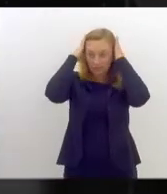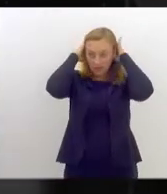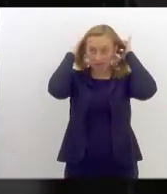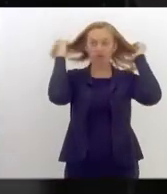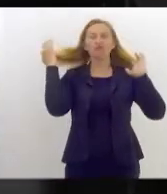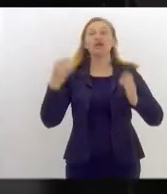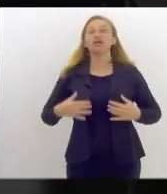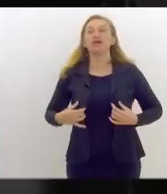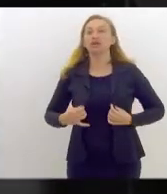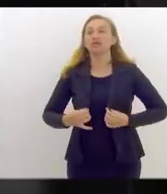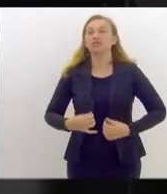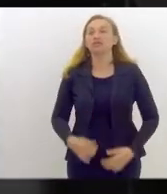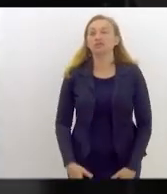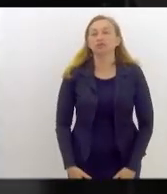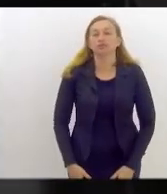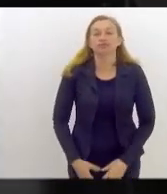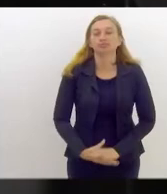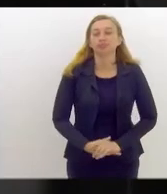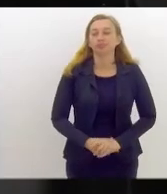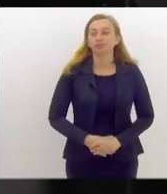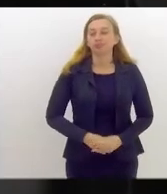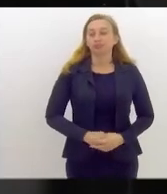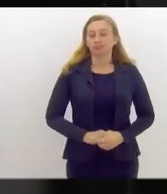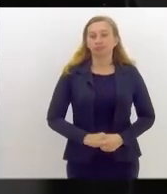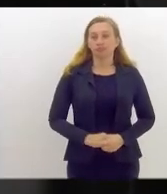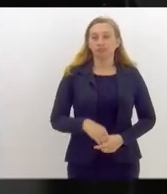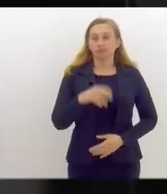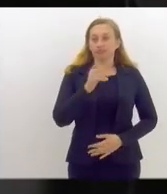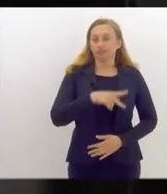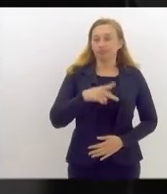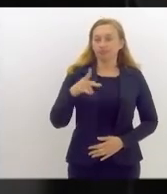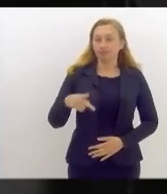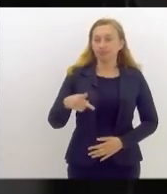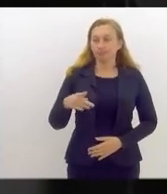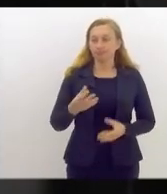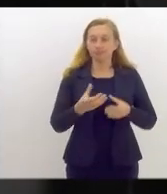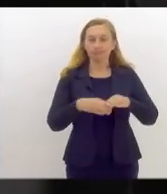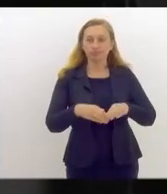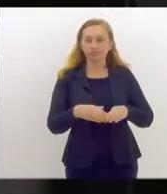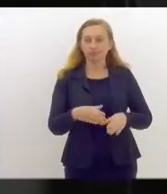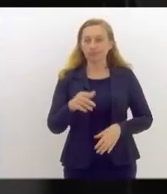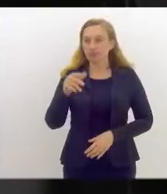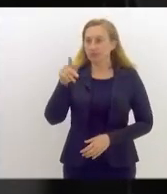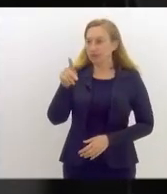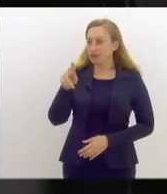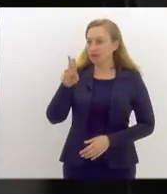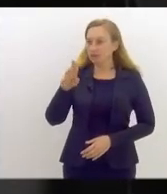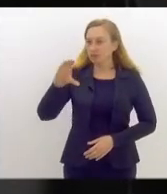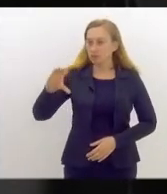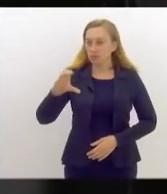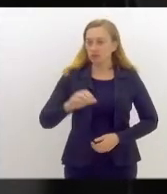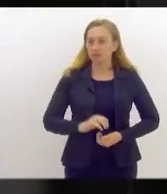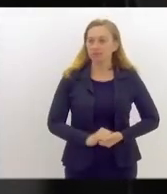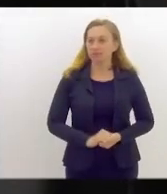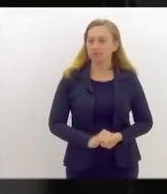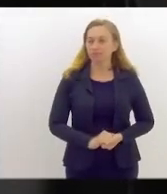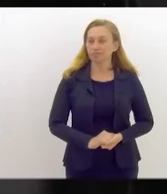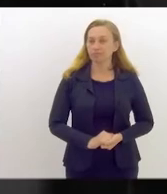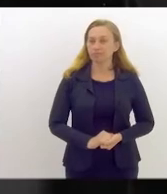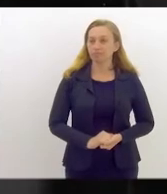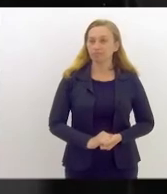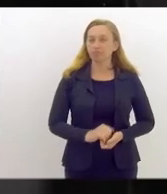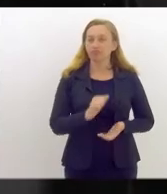tem área acadêmica sua excelência Professor concursada PUC e lá e tem uma atividade